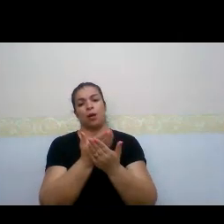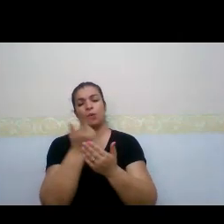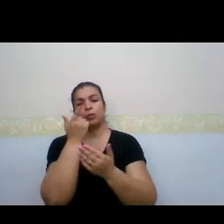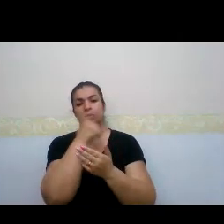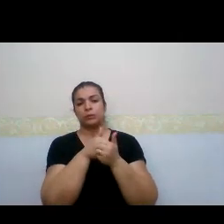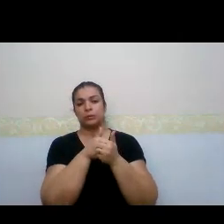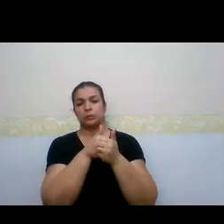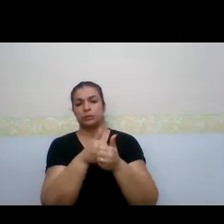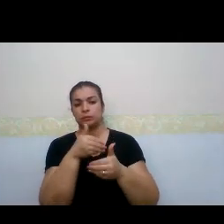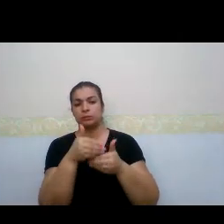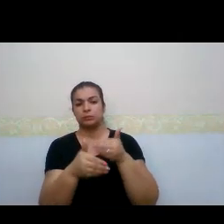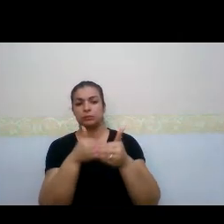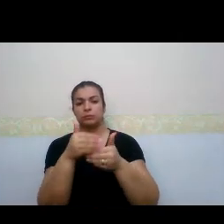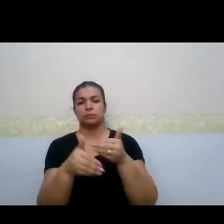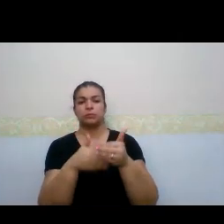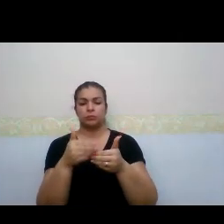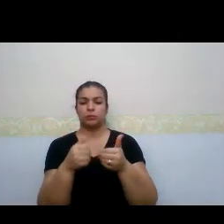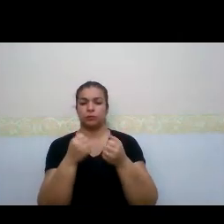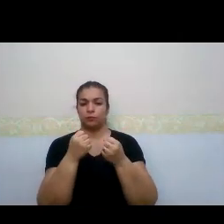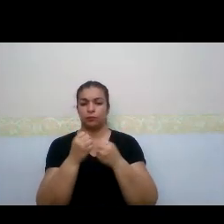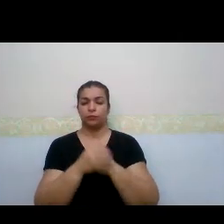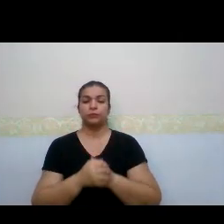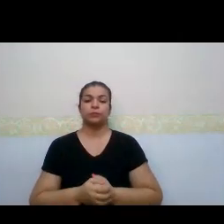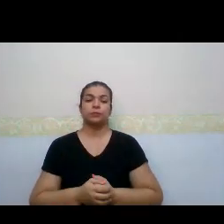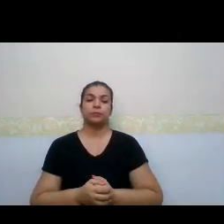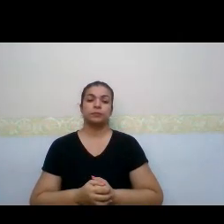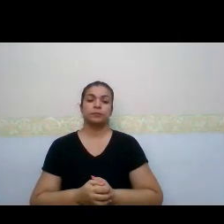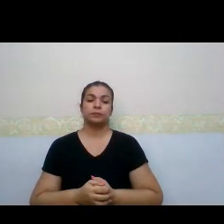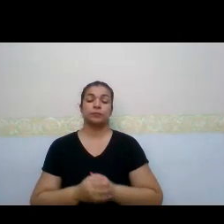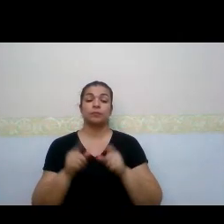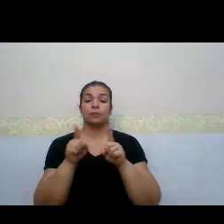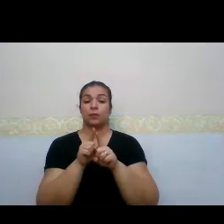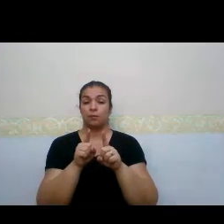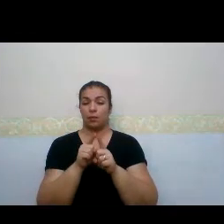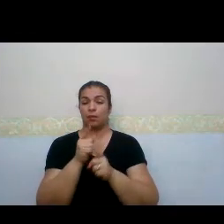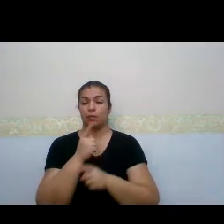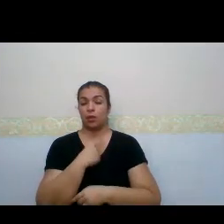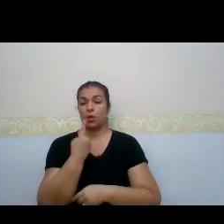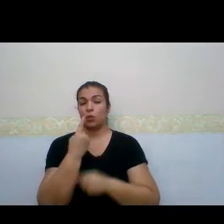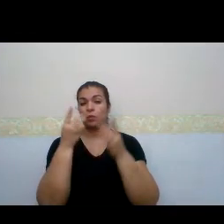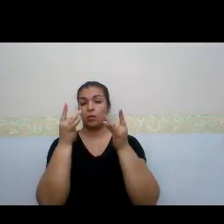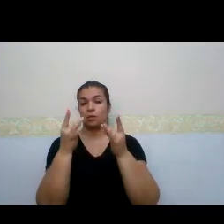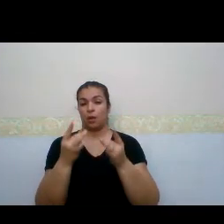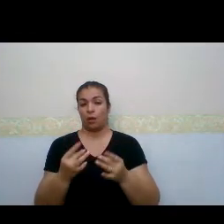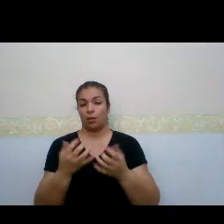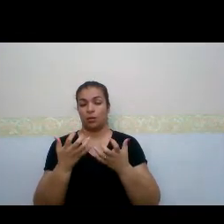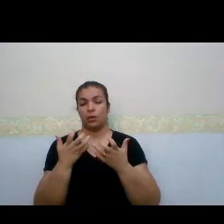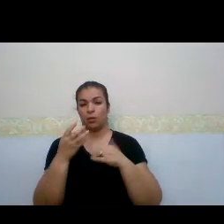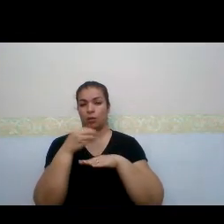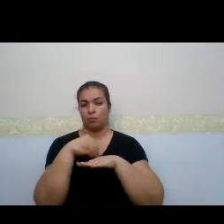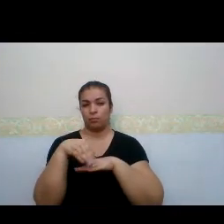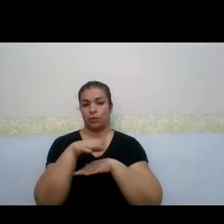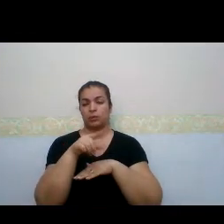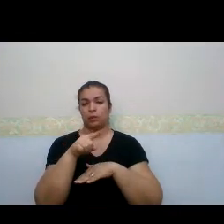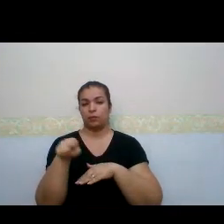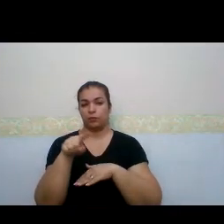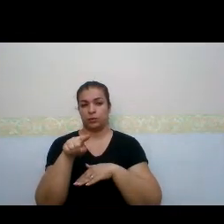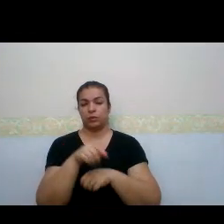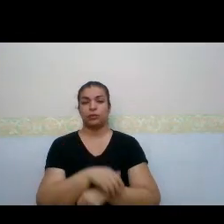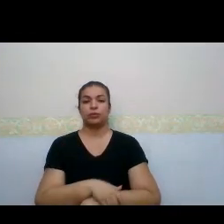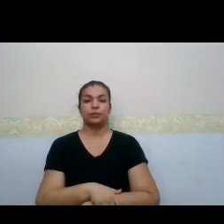maneira consistente. Tem mais um detalhezinho que eu quero comentar com vocês. Deixa eu abrir